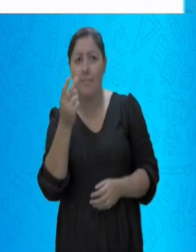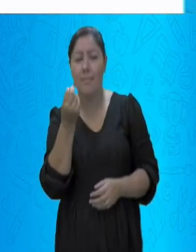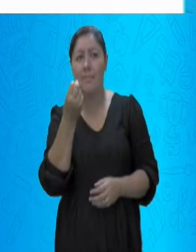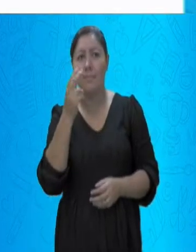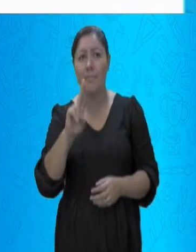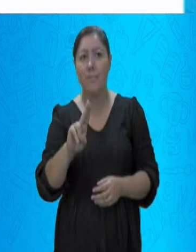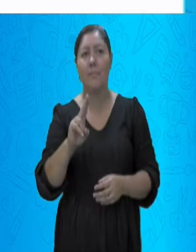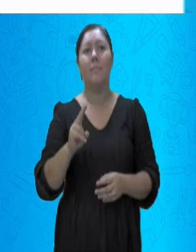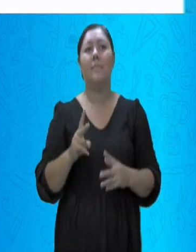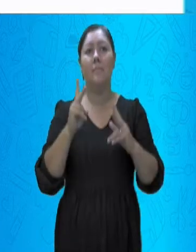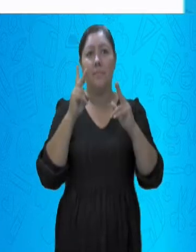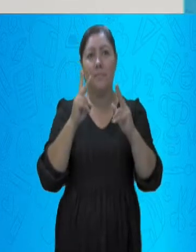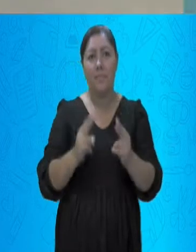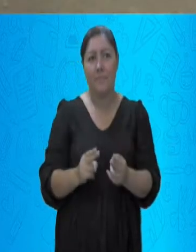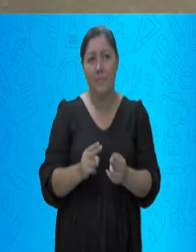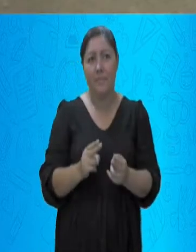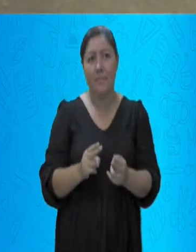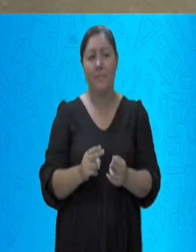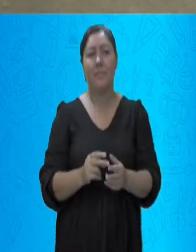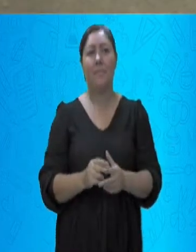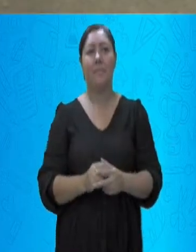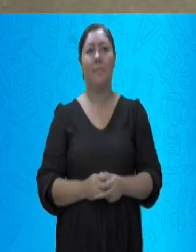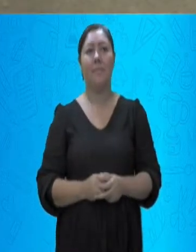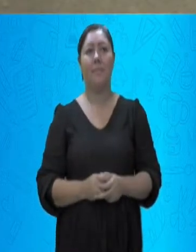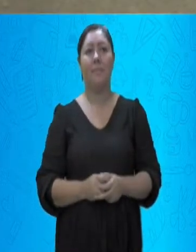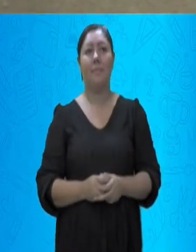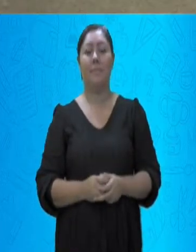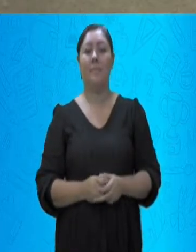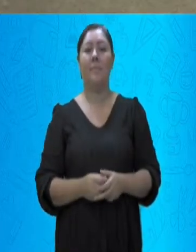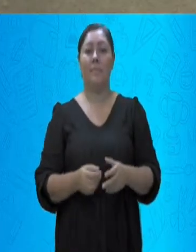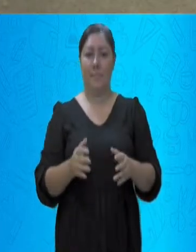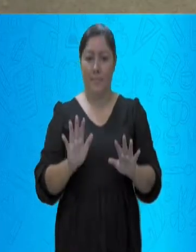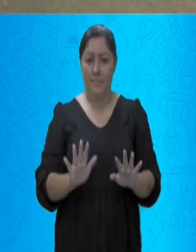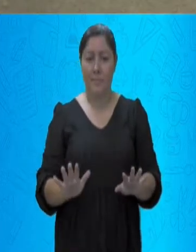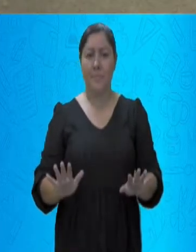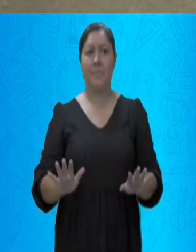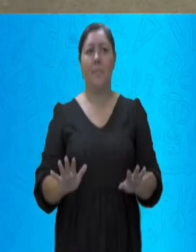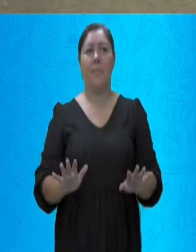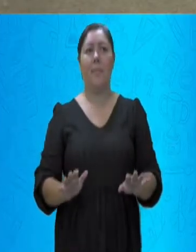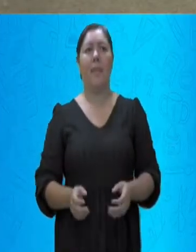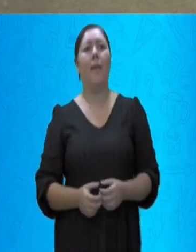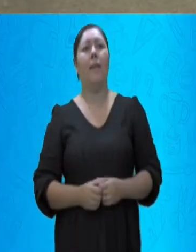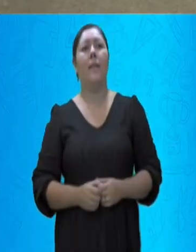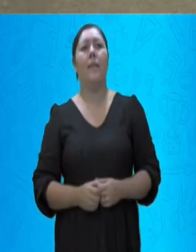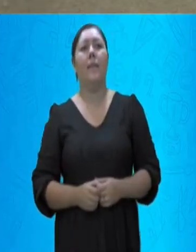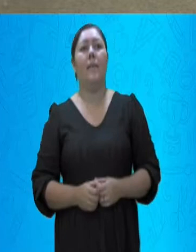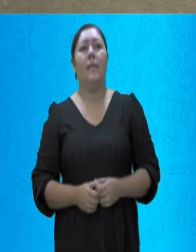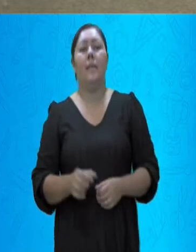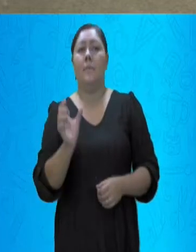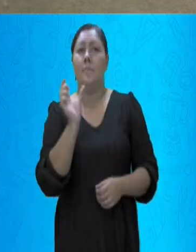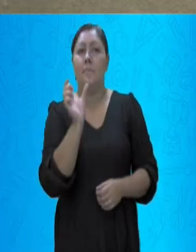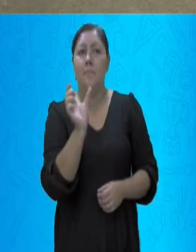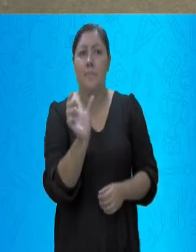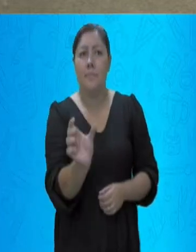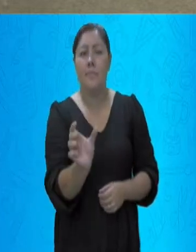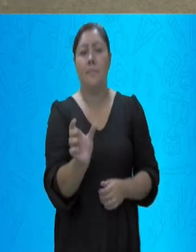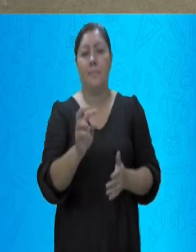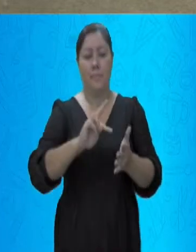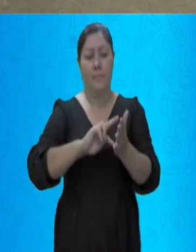semelhantes. Então, vamos lá, devagar. Sinônimos correspondem às palavras que